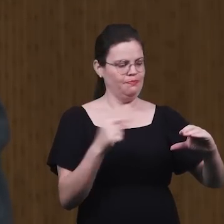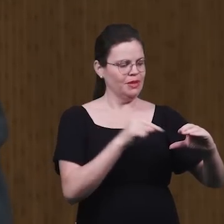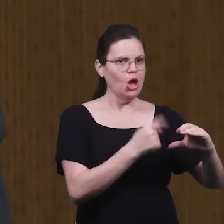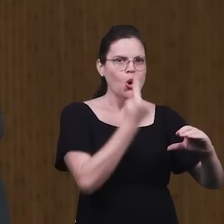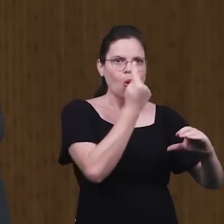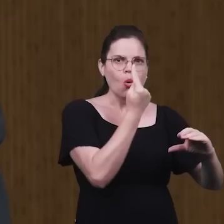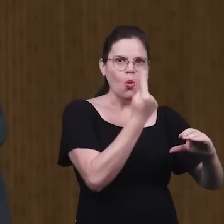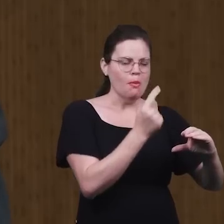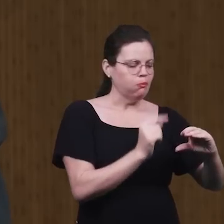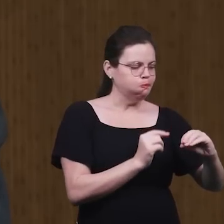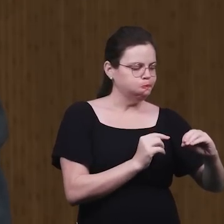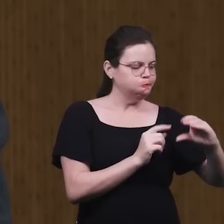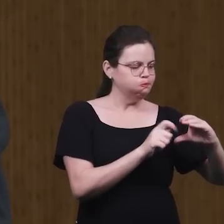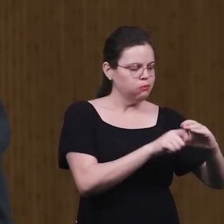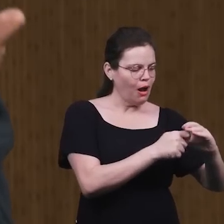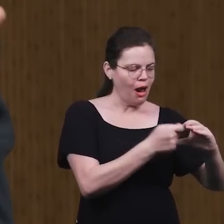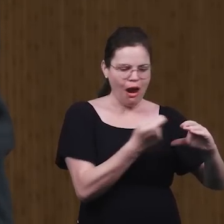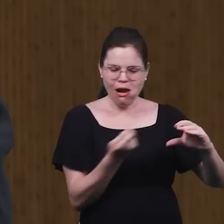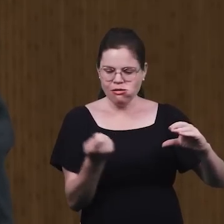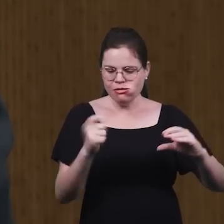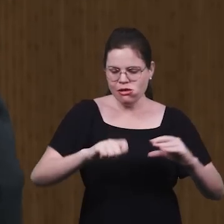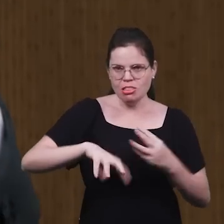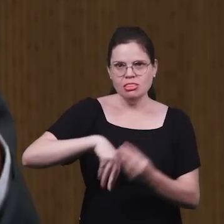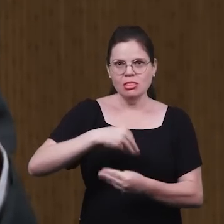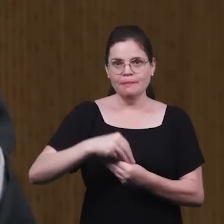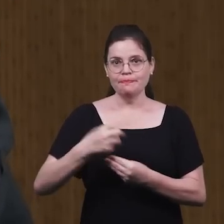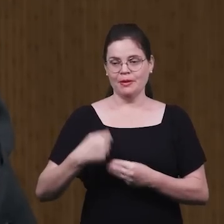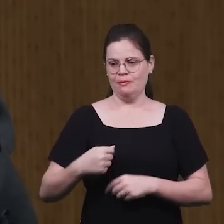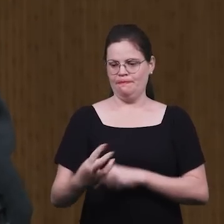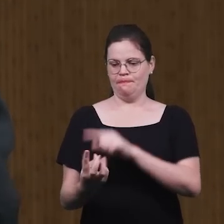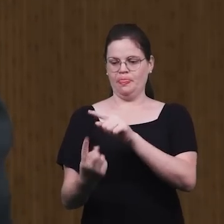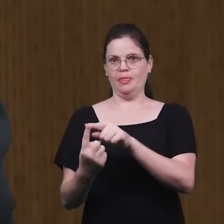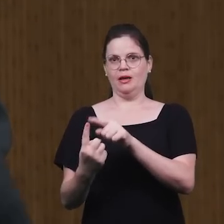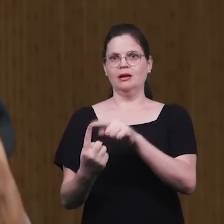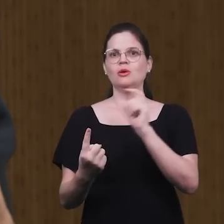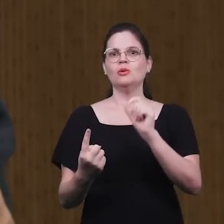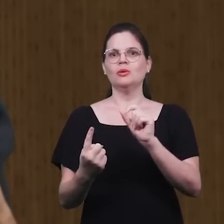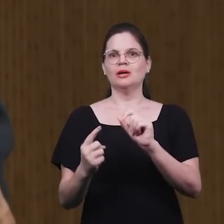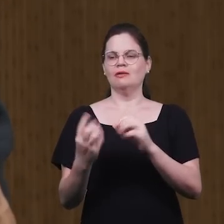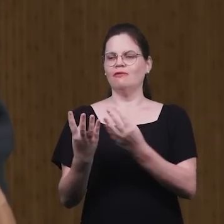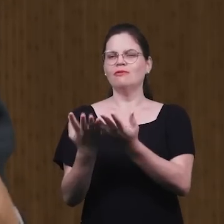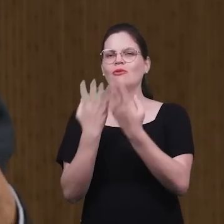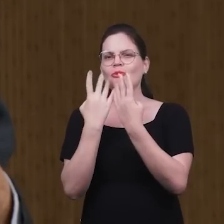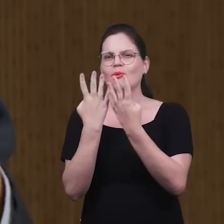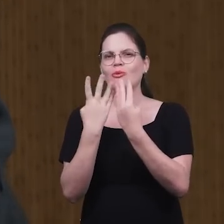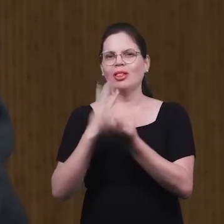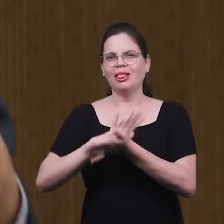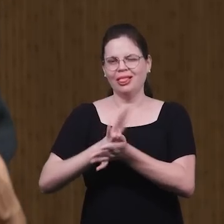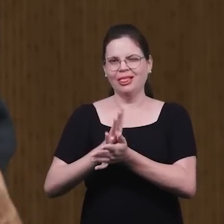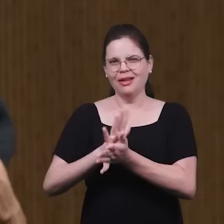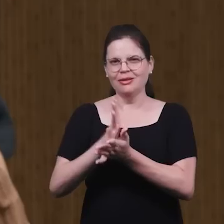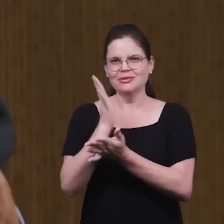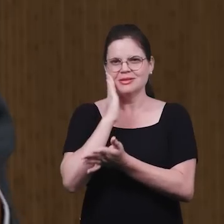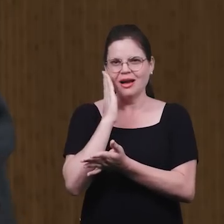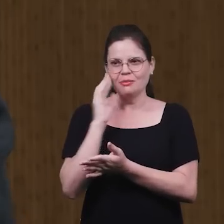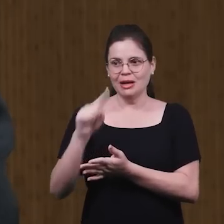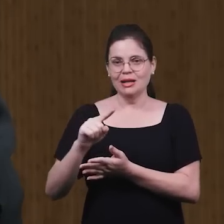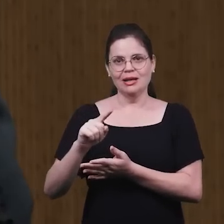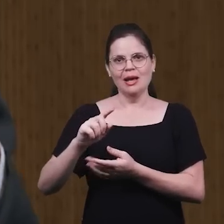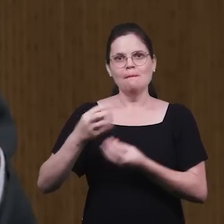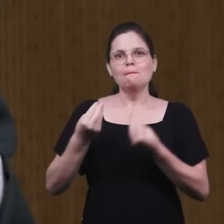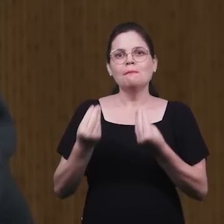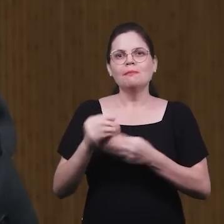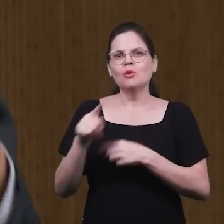Gedeuti até fez referência a isso, né, em Éfeso, a palavra, né, foi a primeira medida de farinha, quer dizer, farinha de trigo. Então,